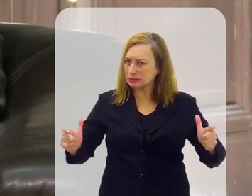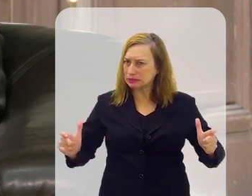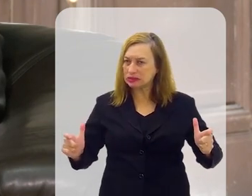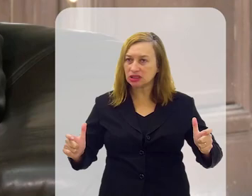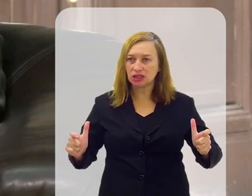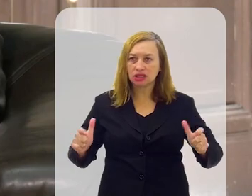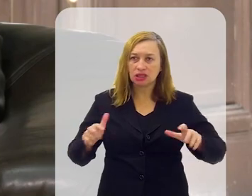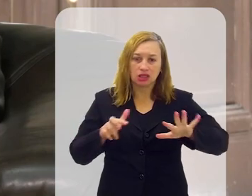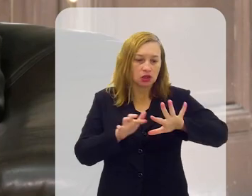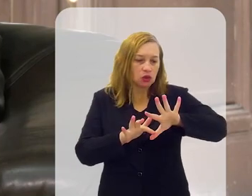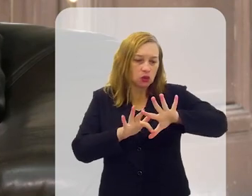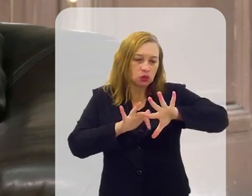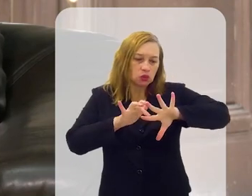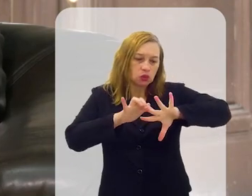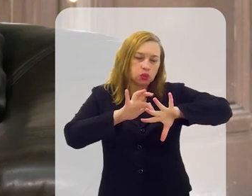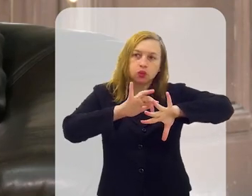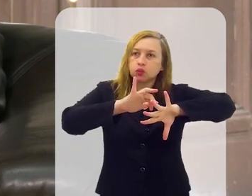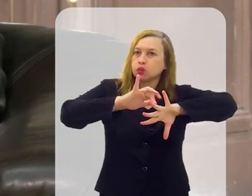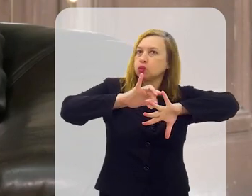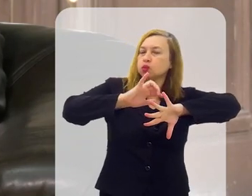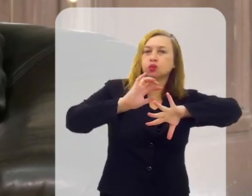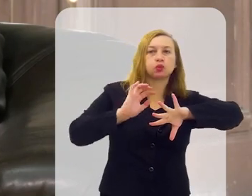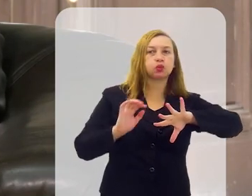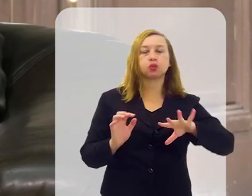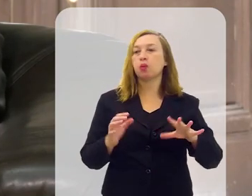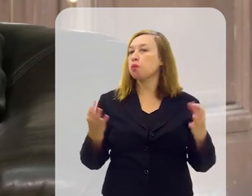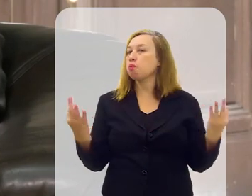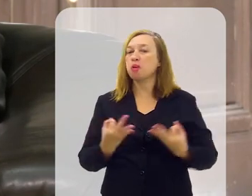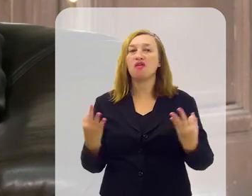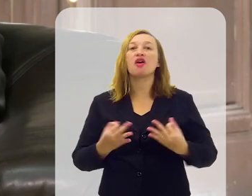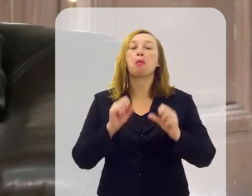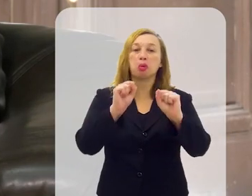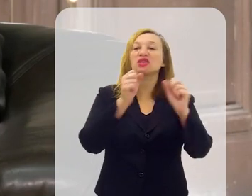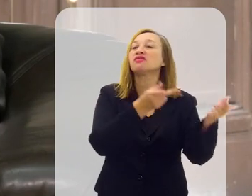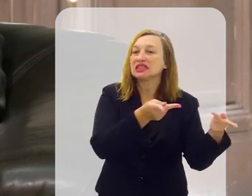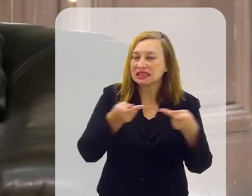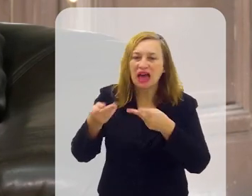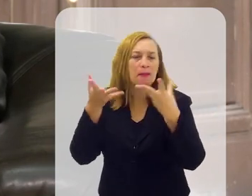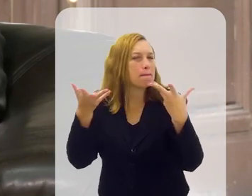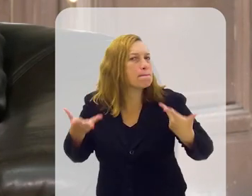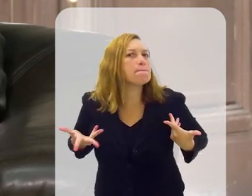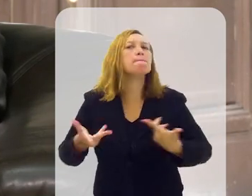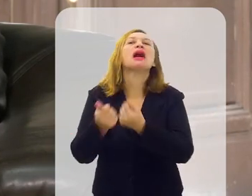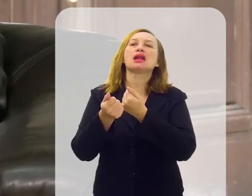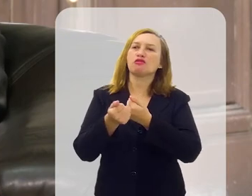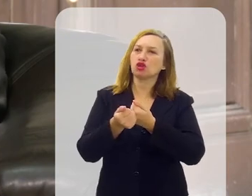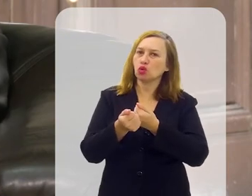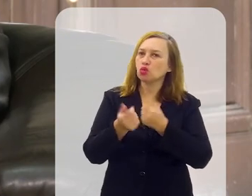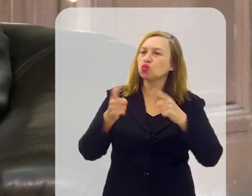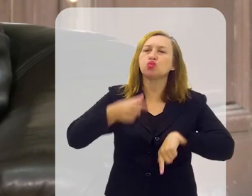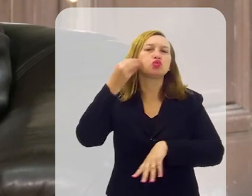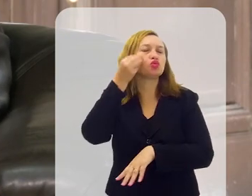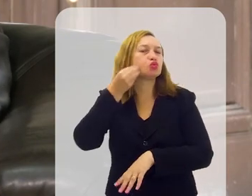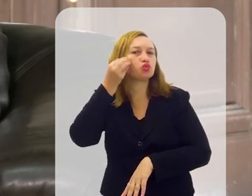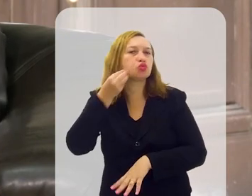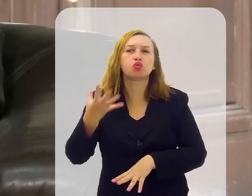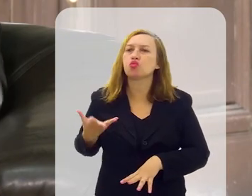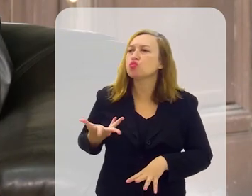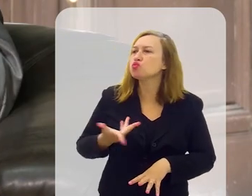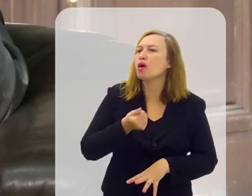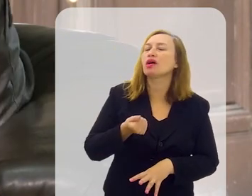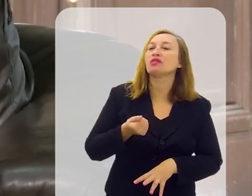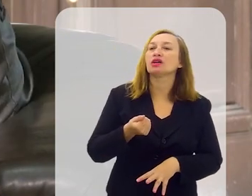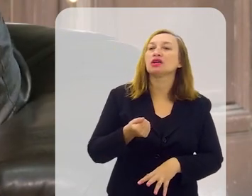gigantesca, tem 3 andares. É fantástico. Se vocês puderem visitar, é algo maravilhoso, uma